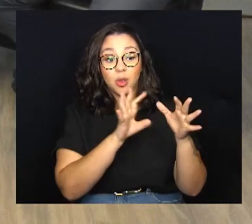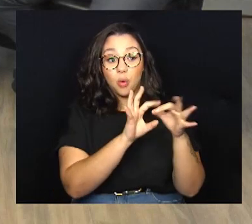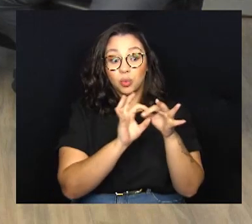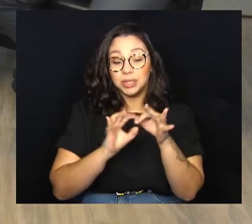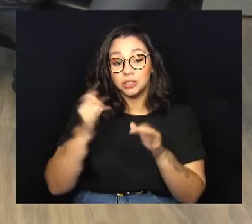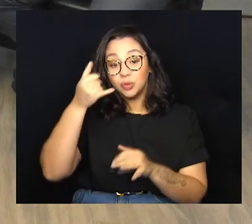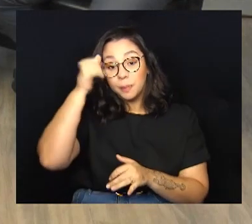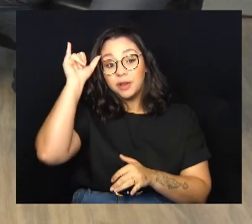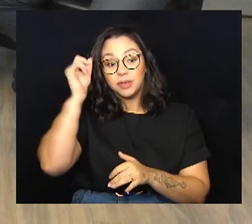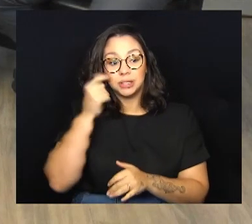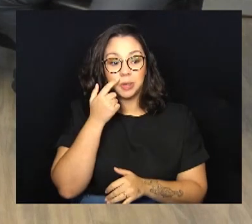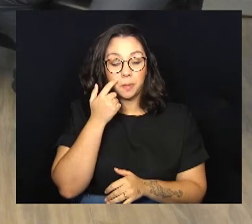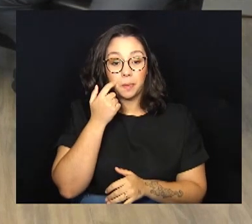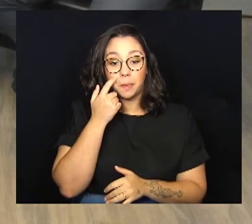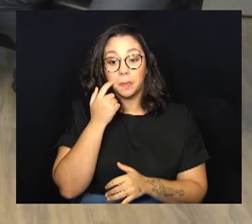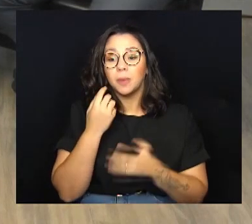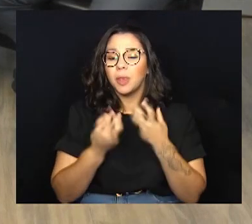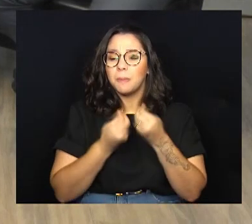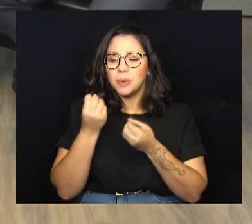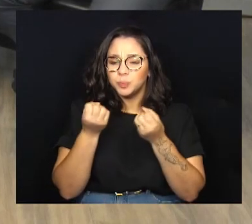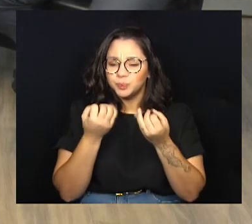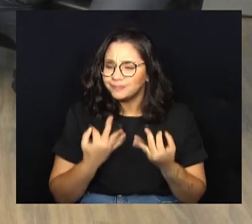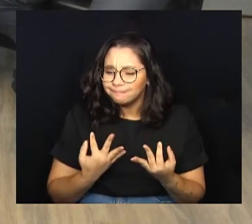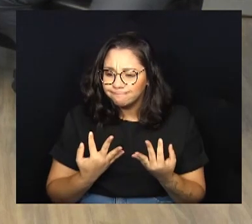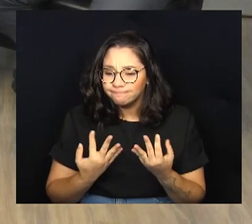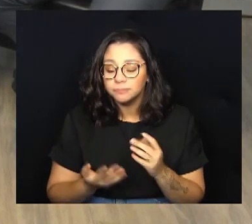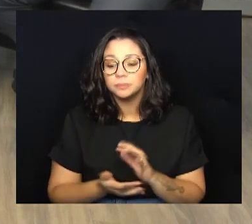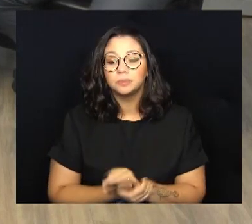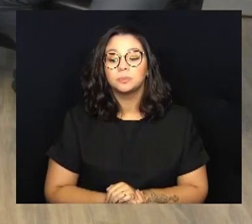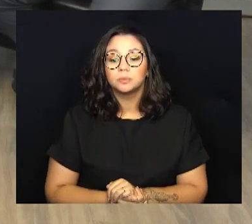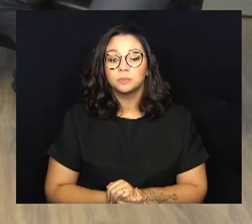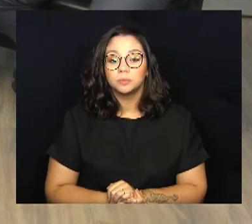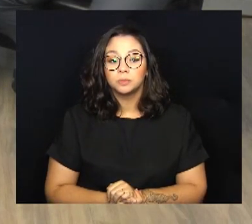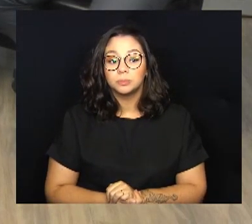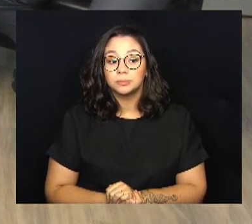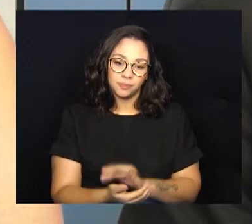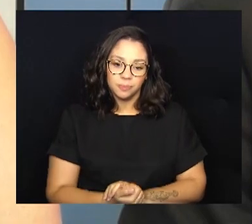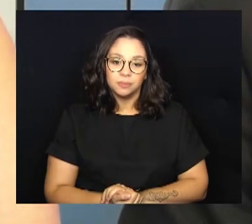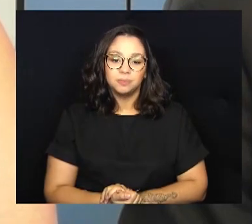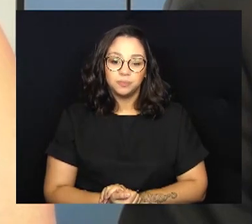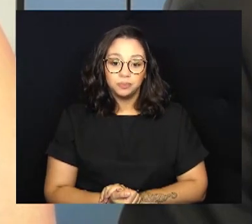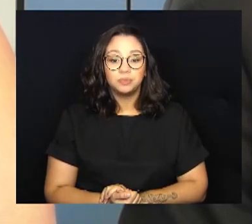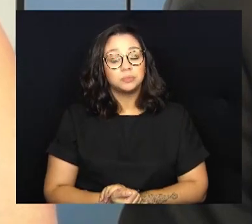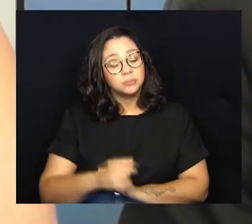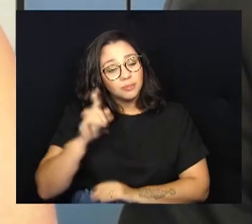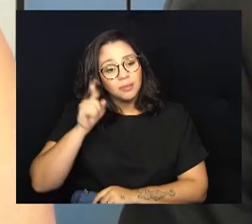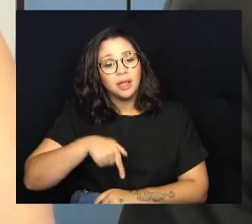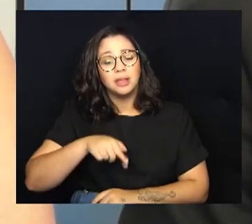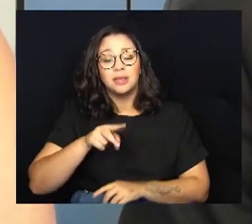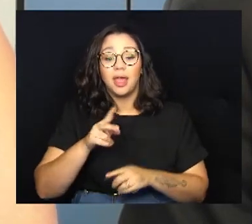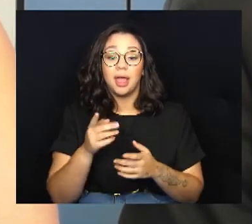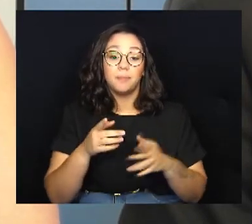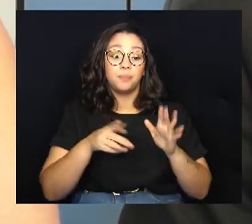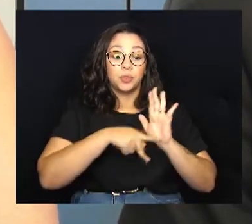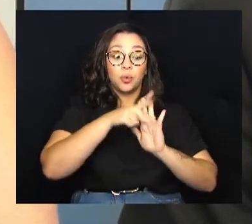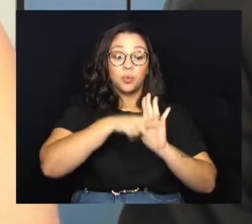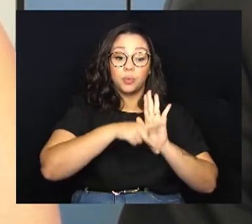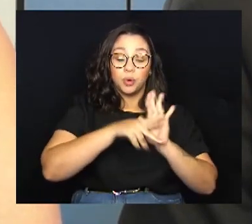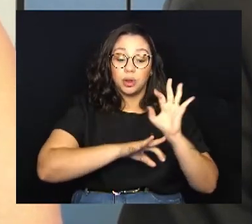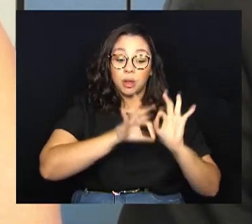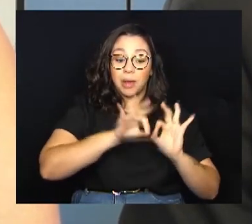Zé Carlos, e também nós contamos com a participação da presidente do COMEN, Conselho Municipal de